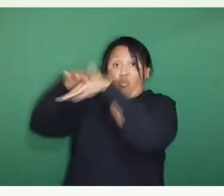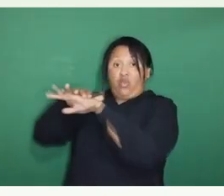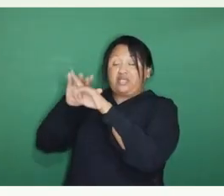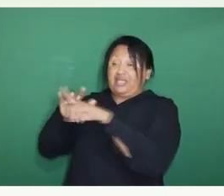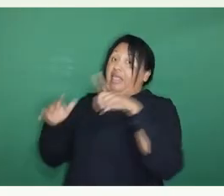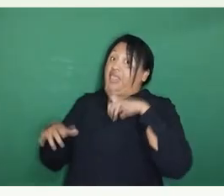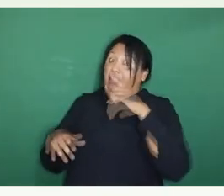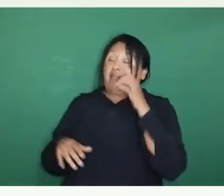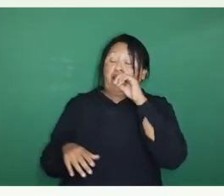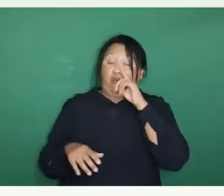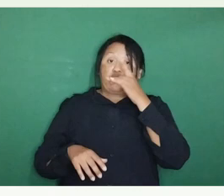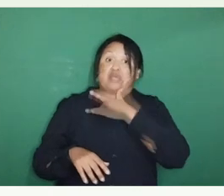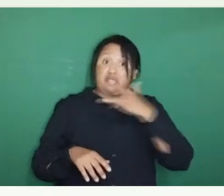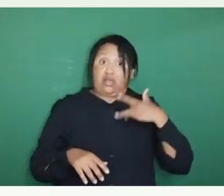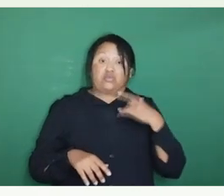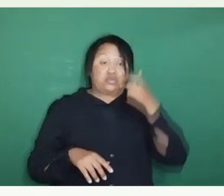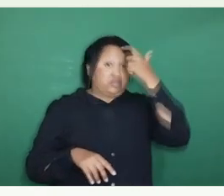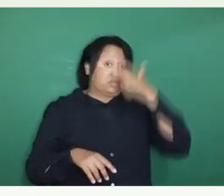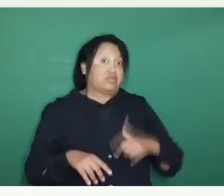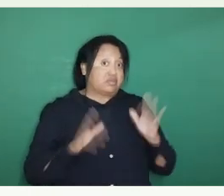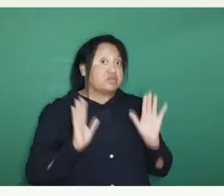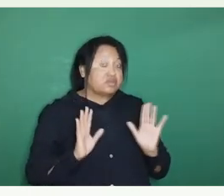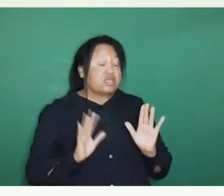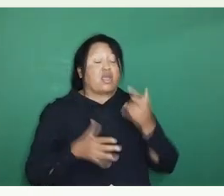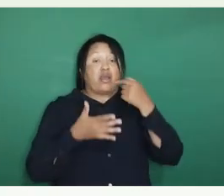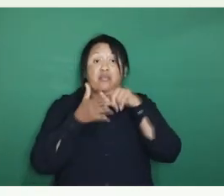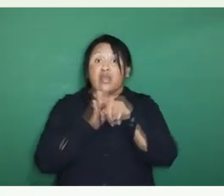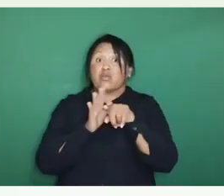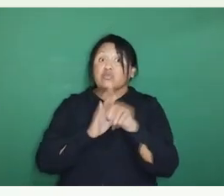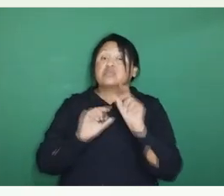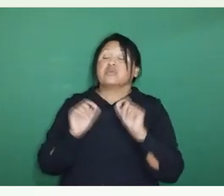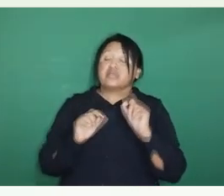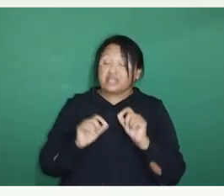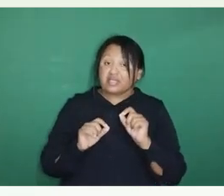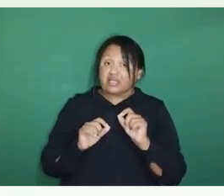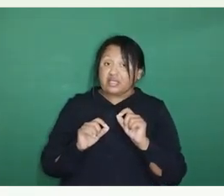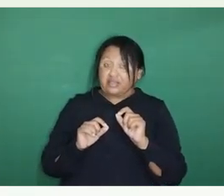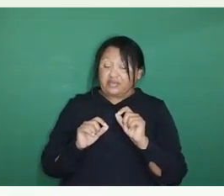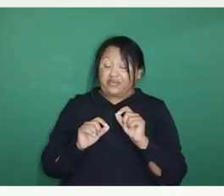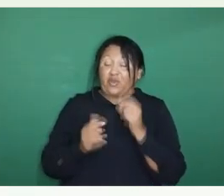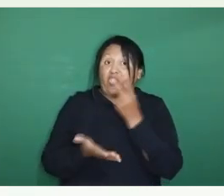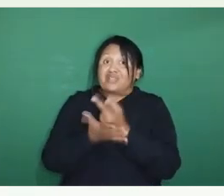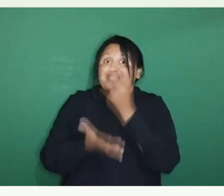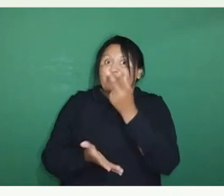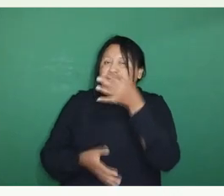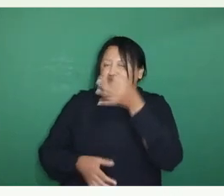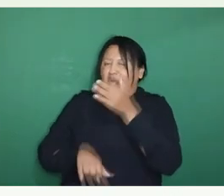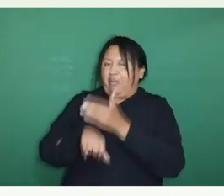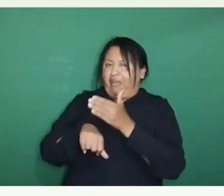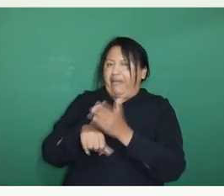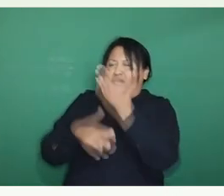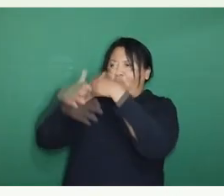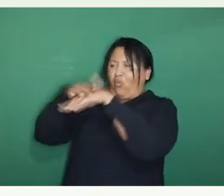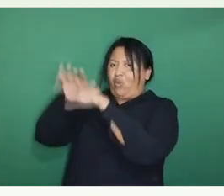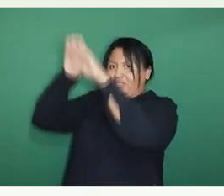perigo né para a saúde do indivíduo então ele pergunta o seguinte né A questão é o seguinte o fenômeno